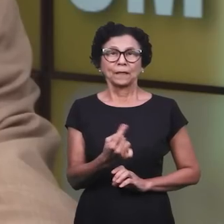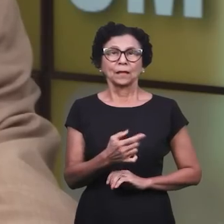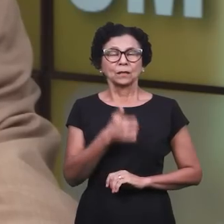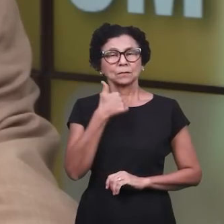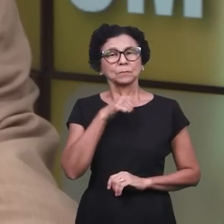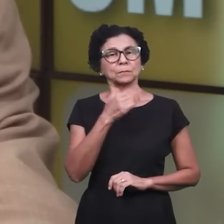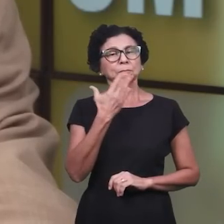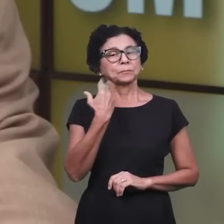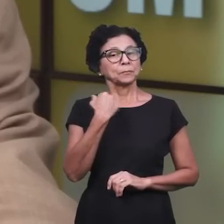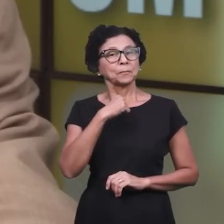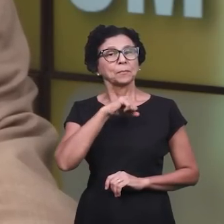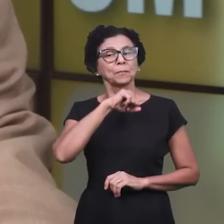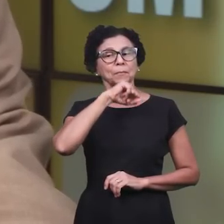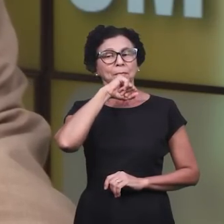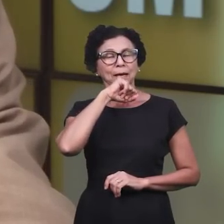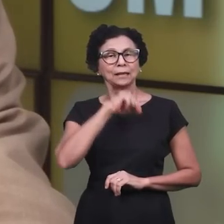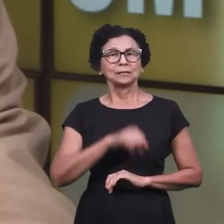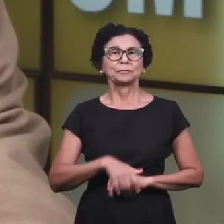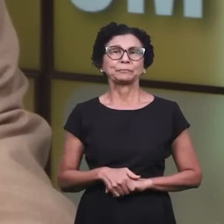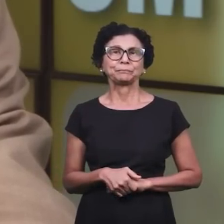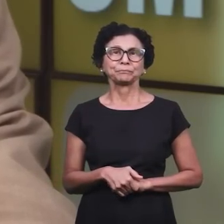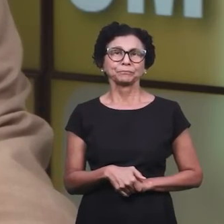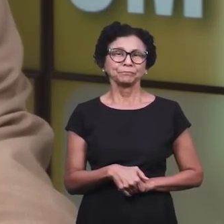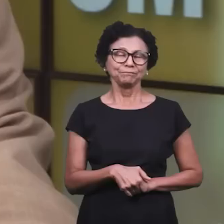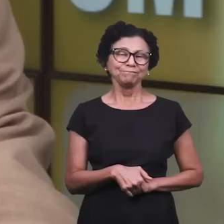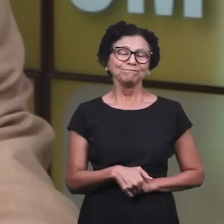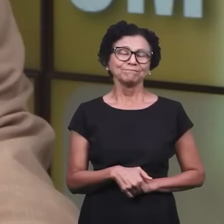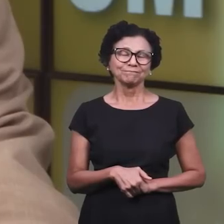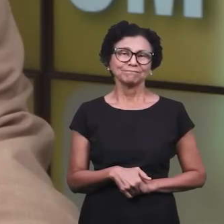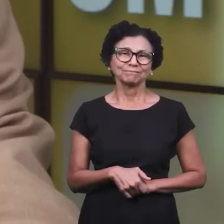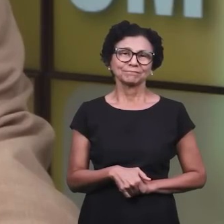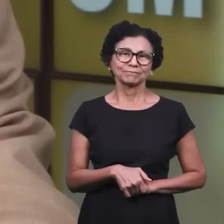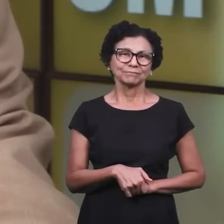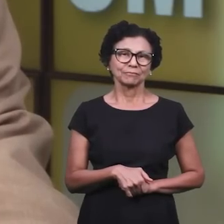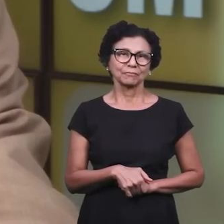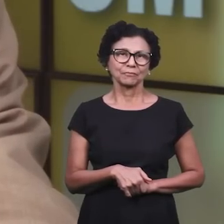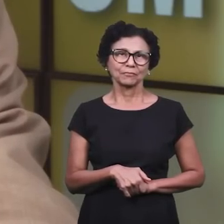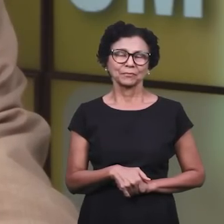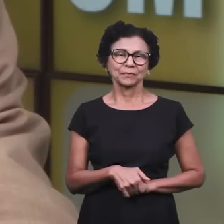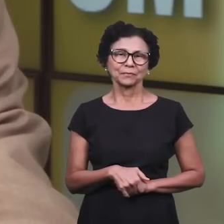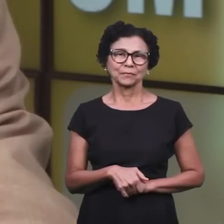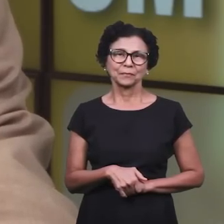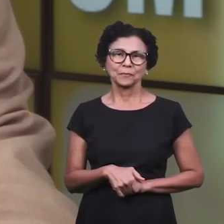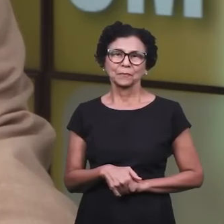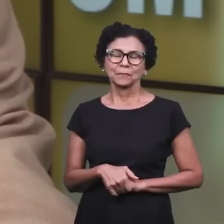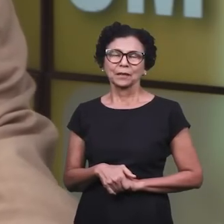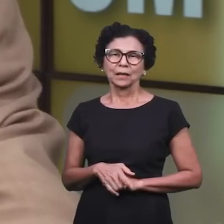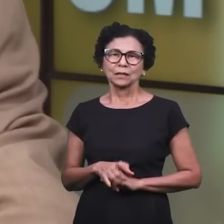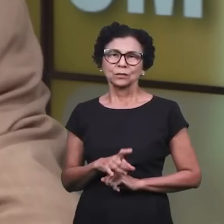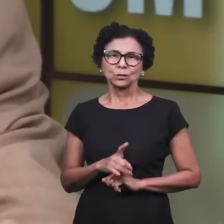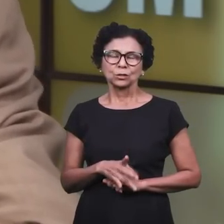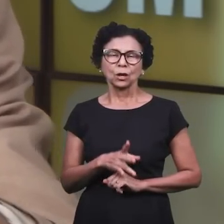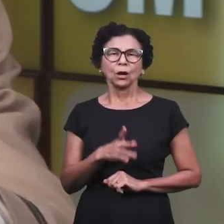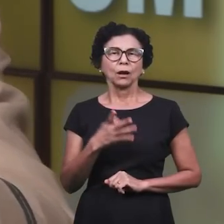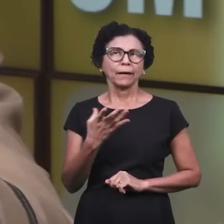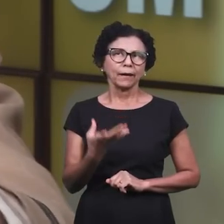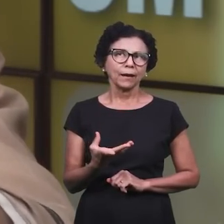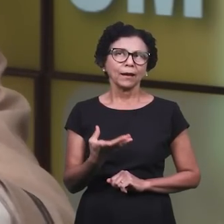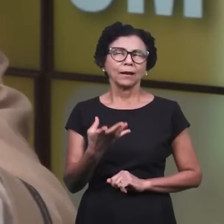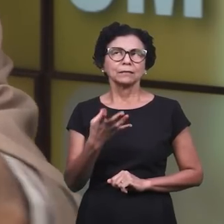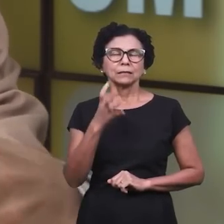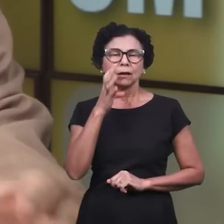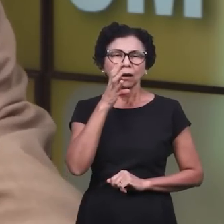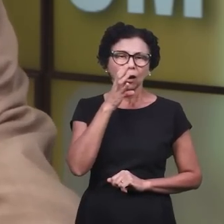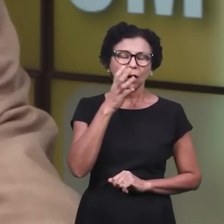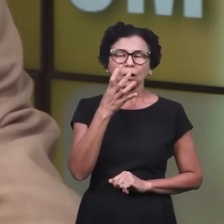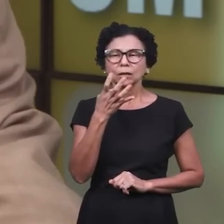sempre usava, né? As crianças são a igreja do futuro, elas são Muito bom. a igreja de hoje, né? Então você nasce dentro de um